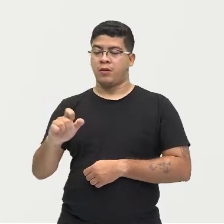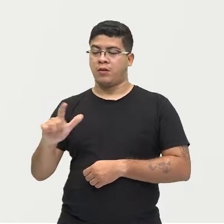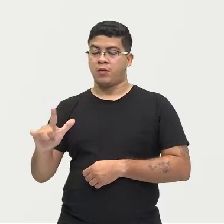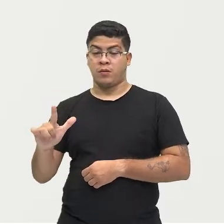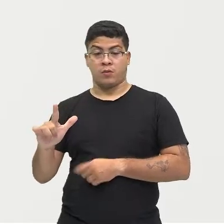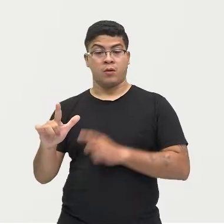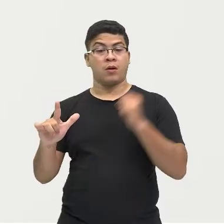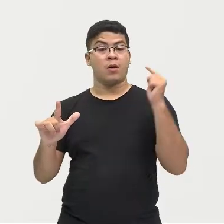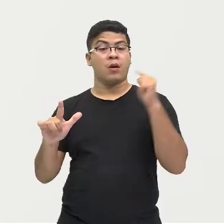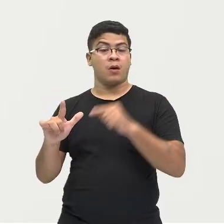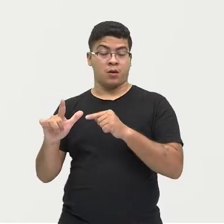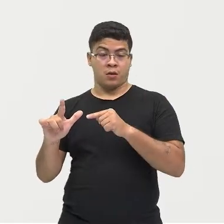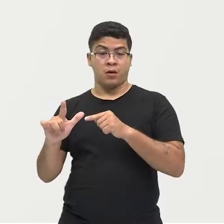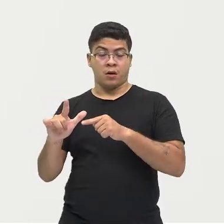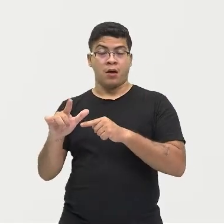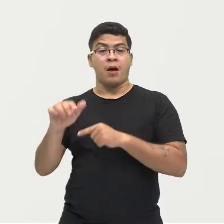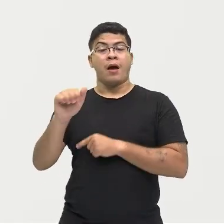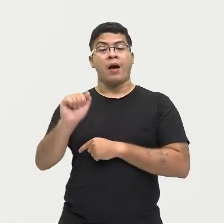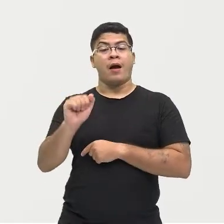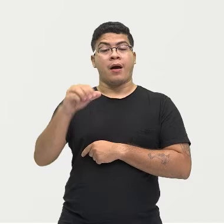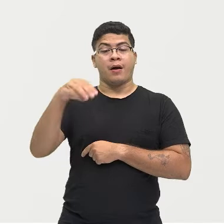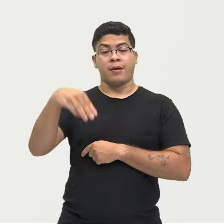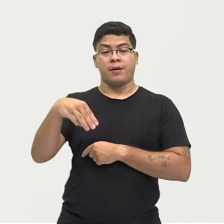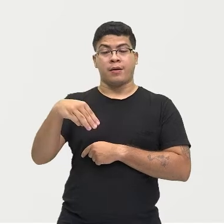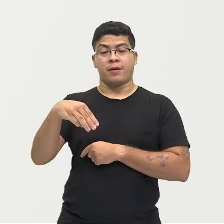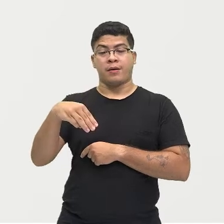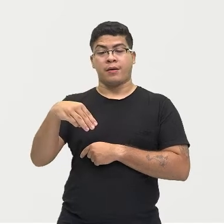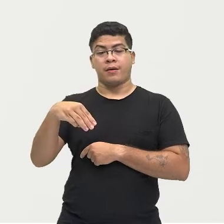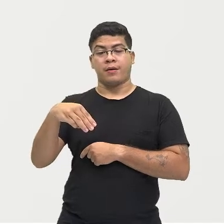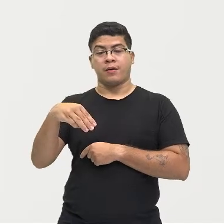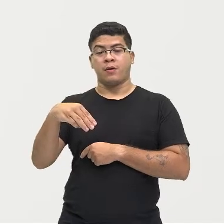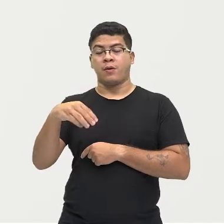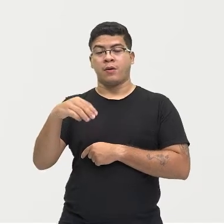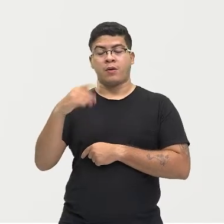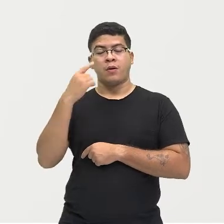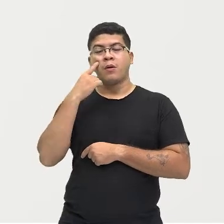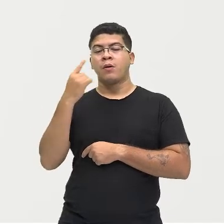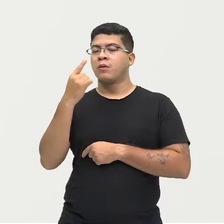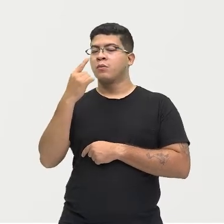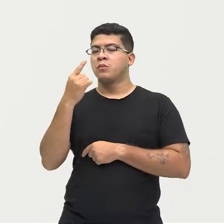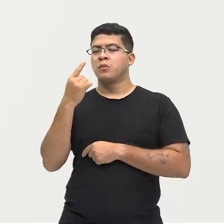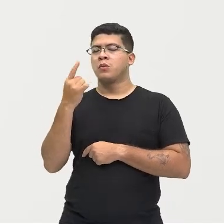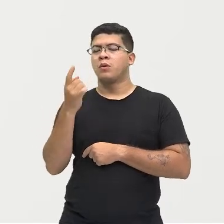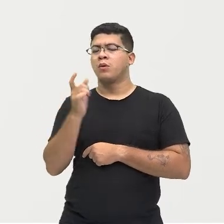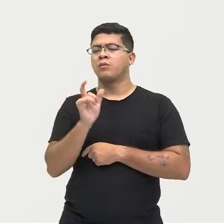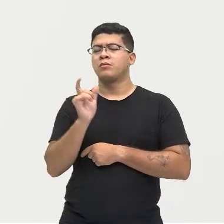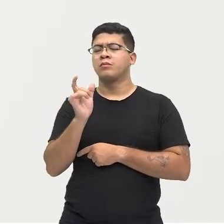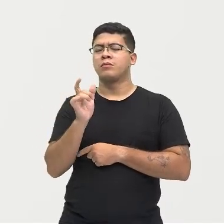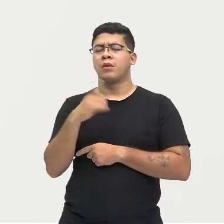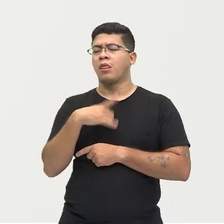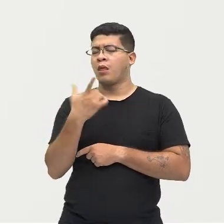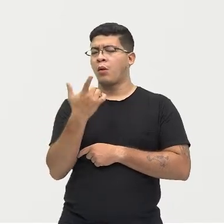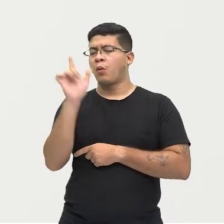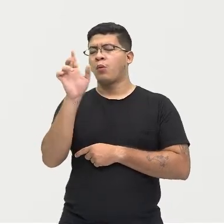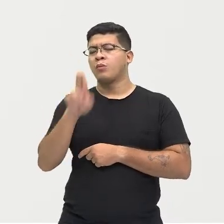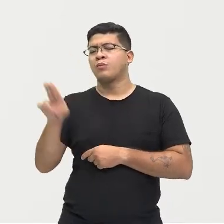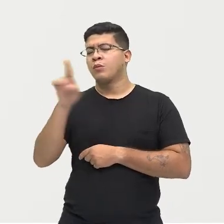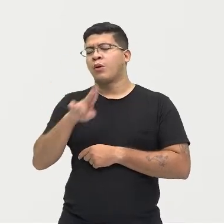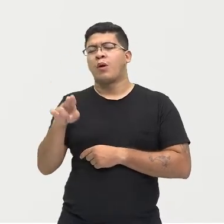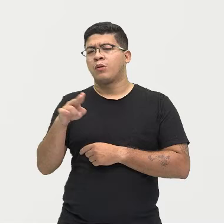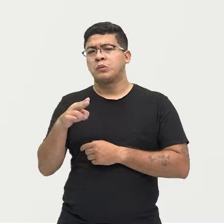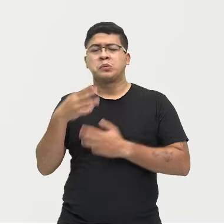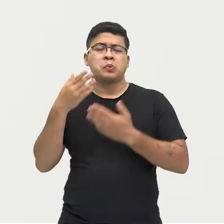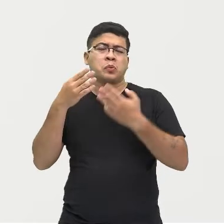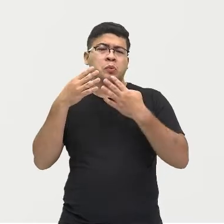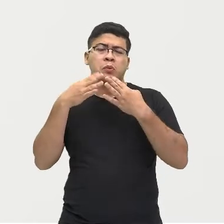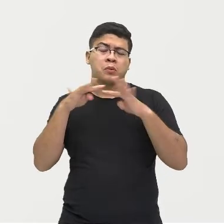fenilamina, tudo junto, fenilamina. Uma nomenclatura muito usual,